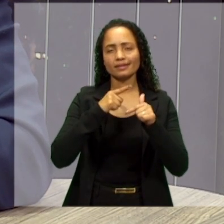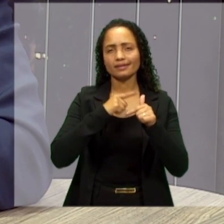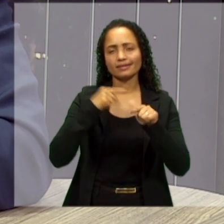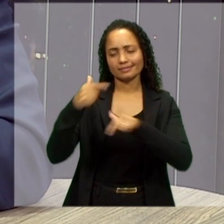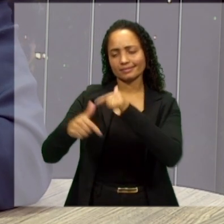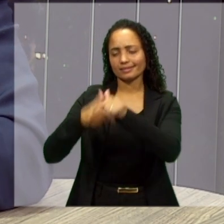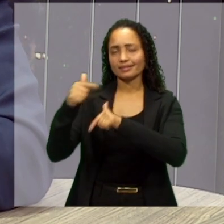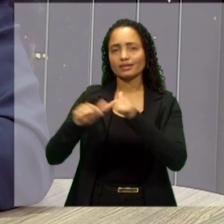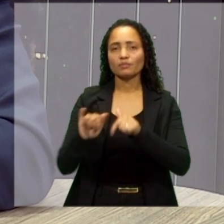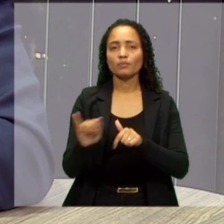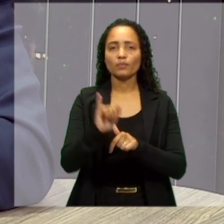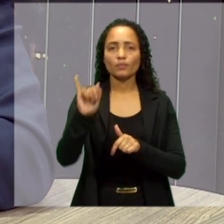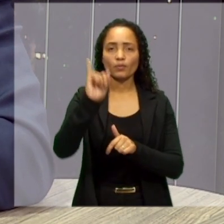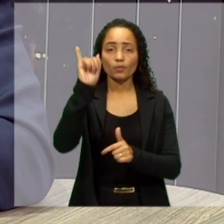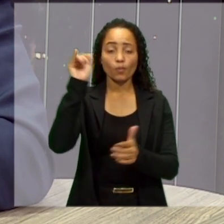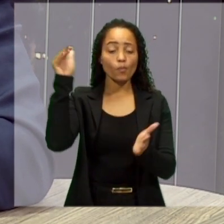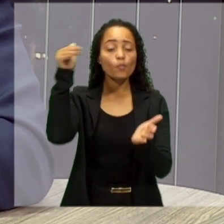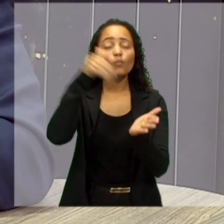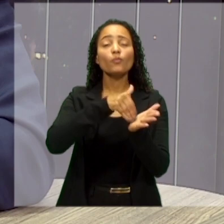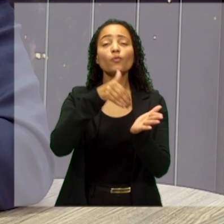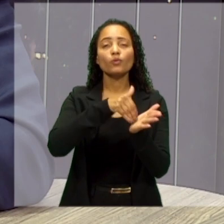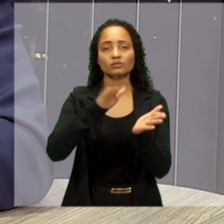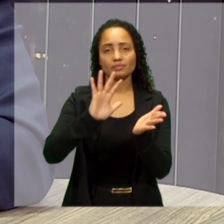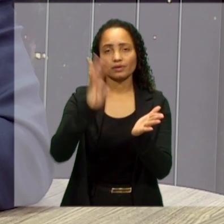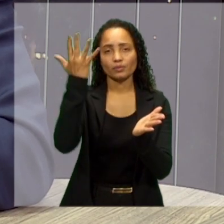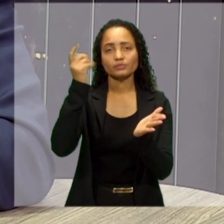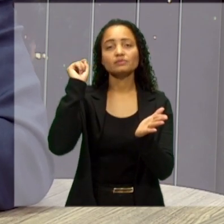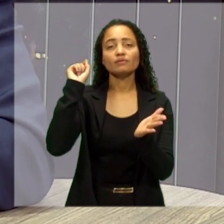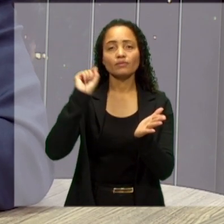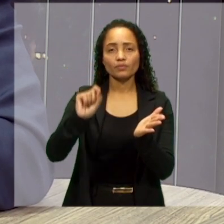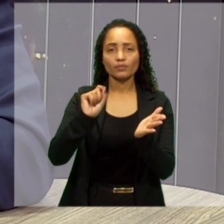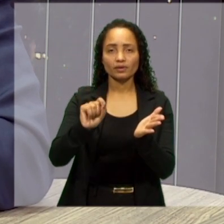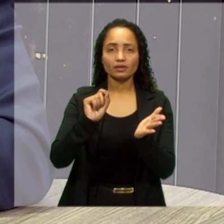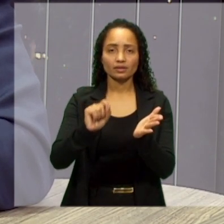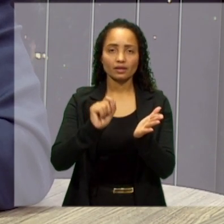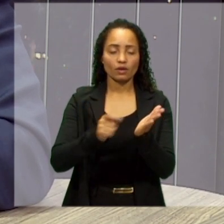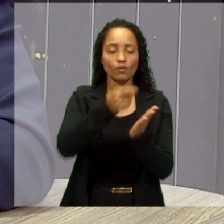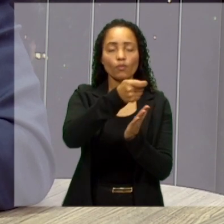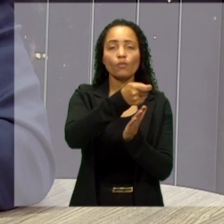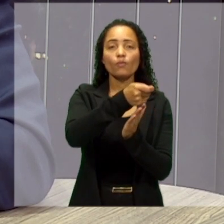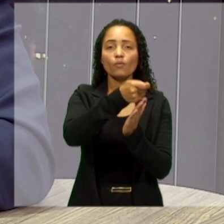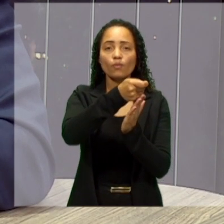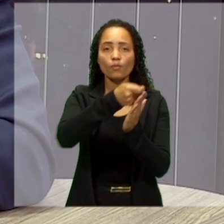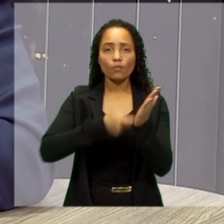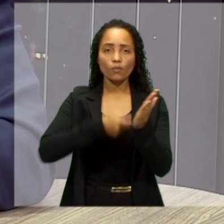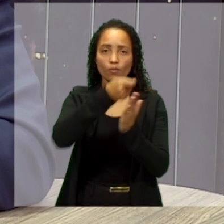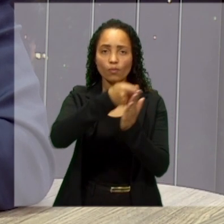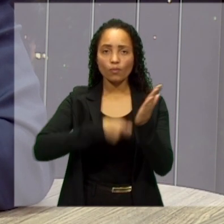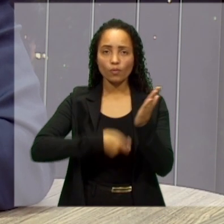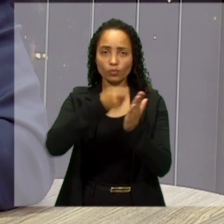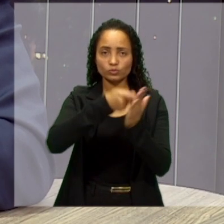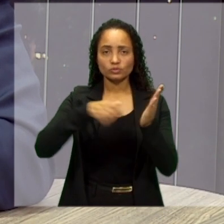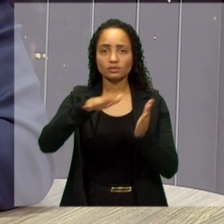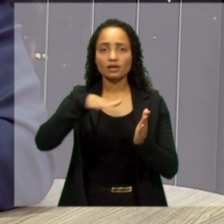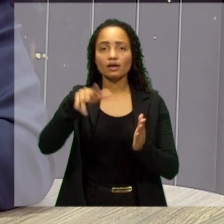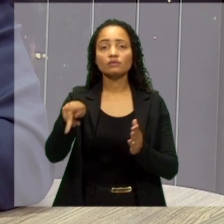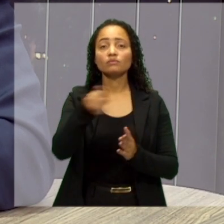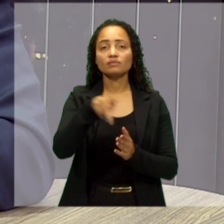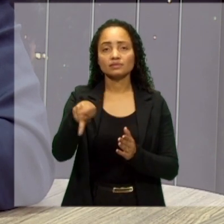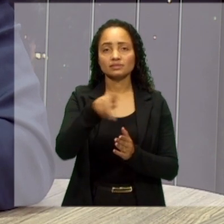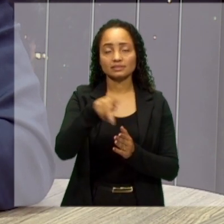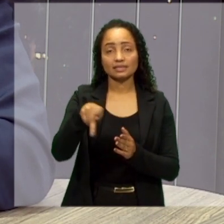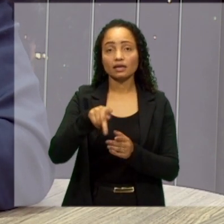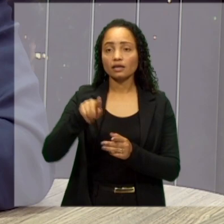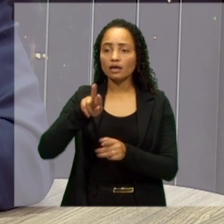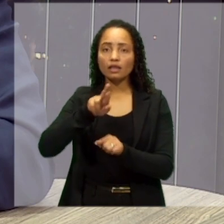respeito, uma última atuação, ao concurso para o cargo de professor da rede estadual, em que não se reservou